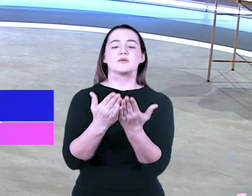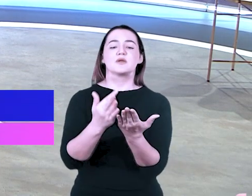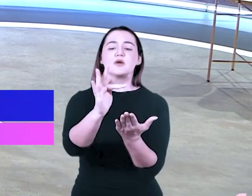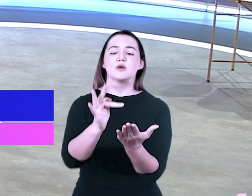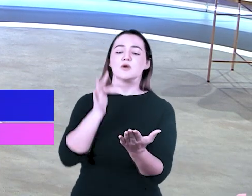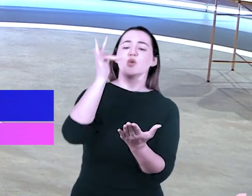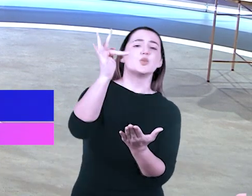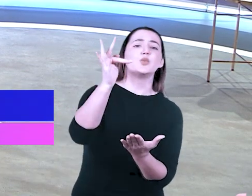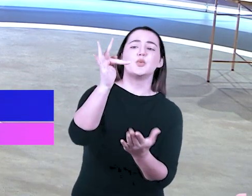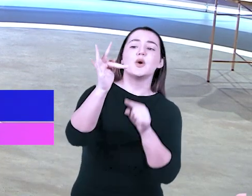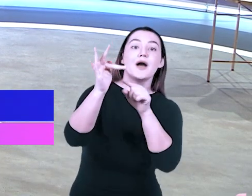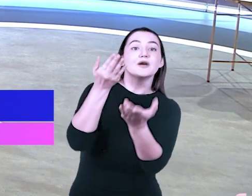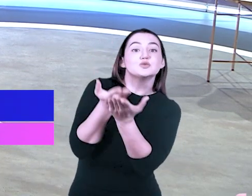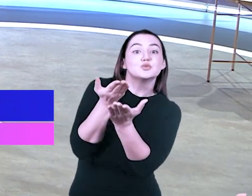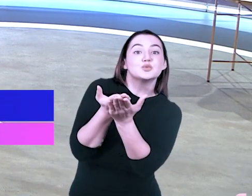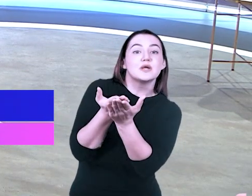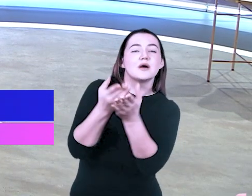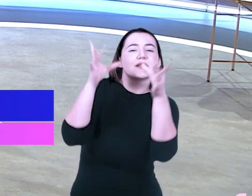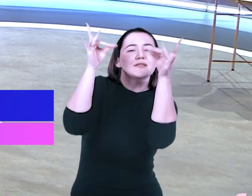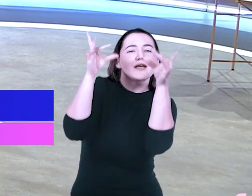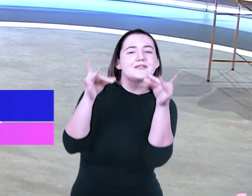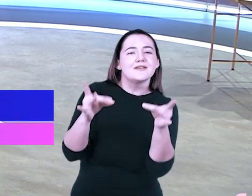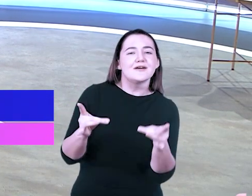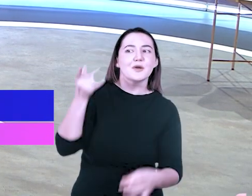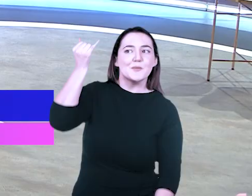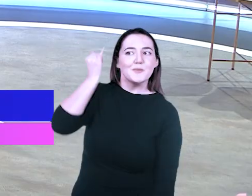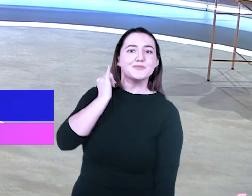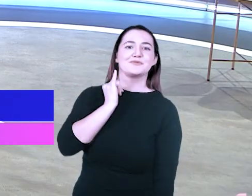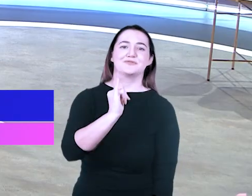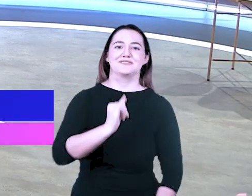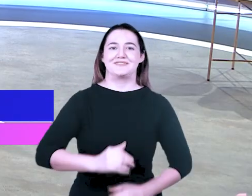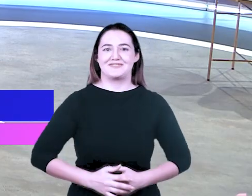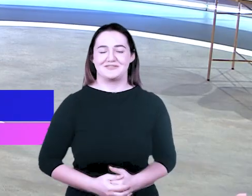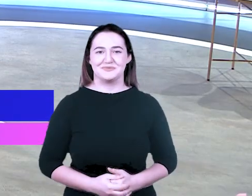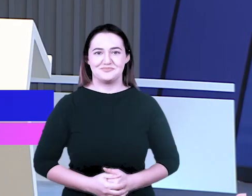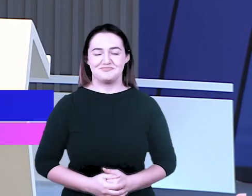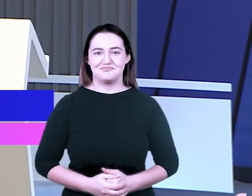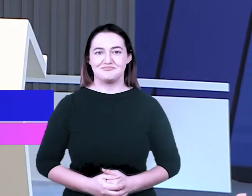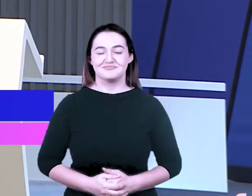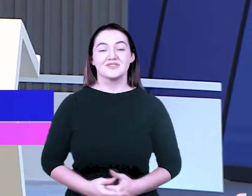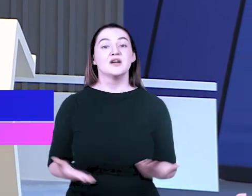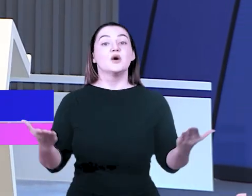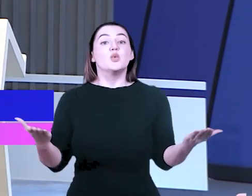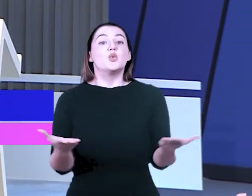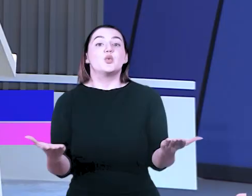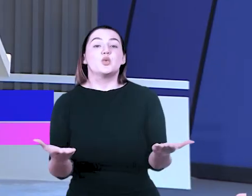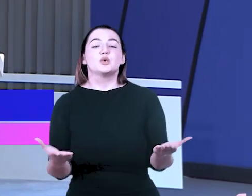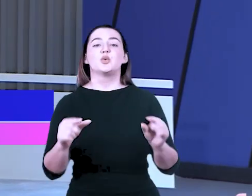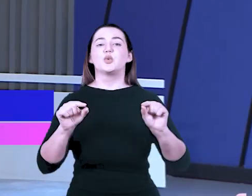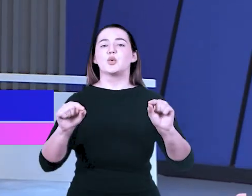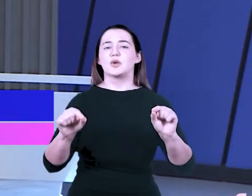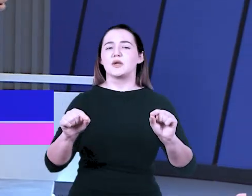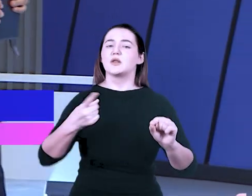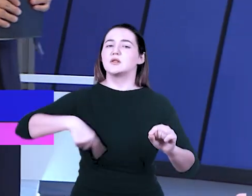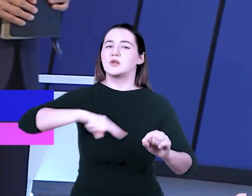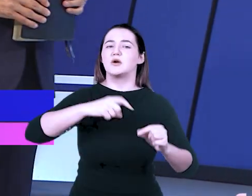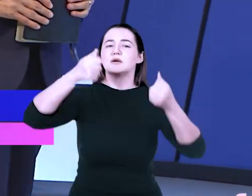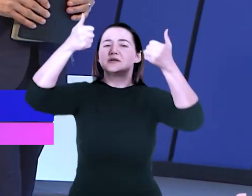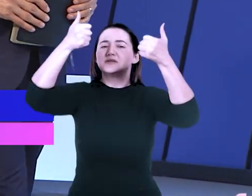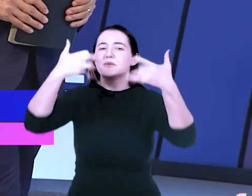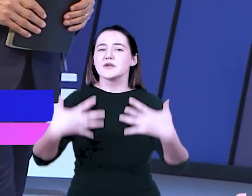e do futuro porque estudamos as profecias. E no programa de hoje vamos